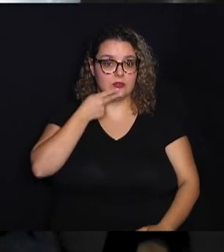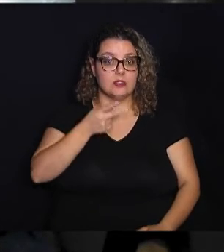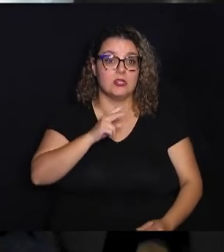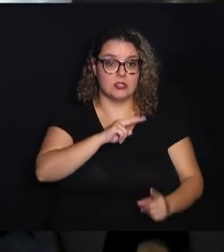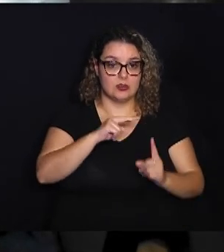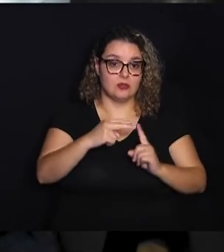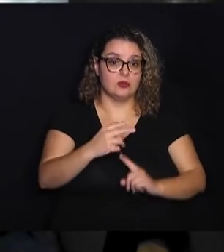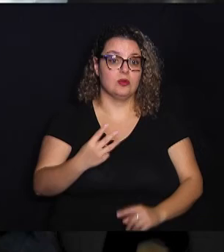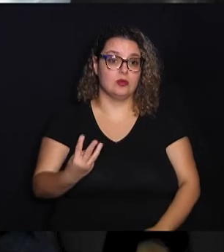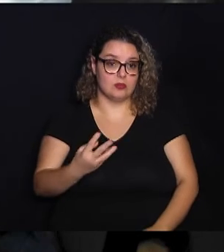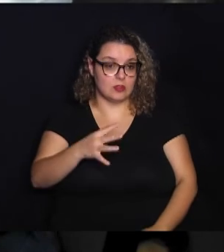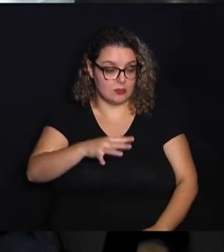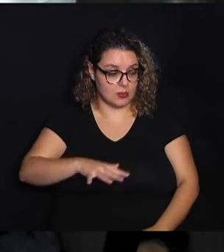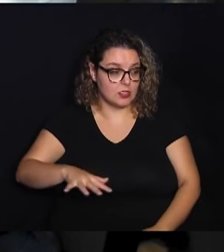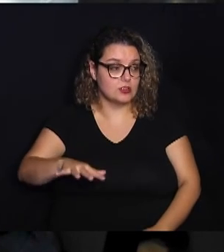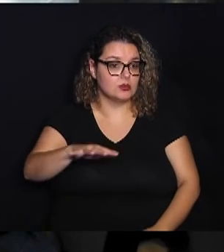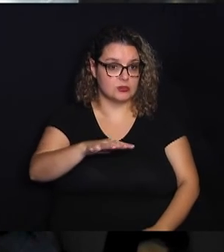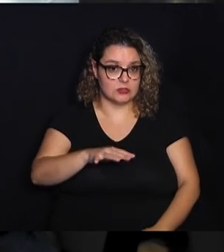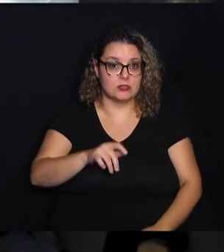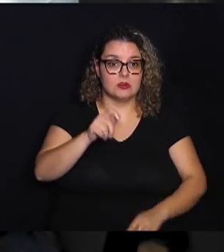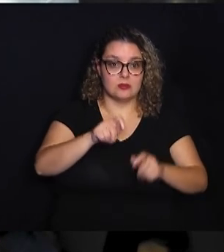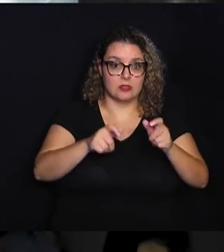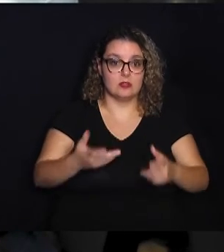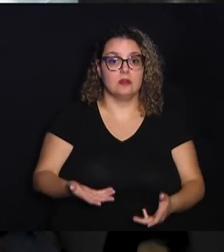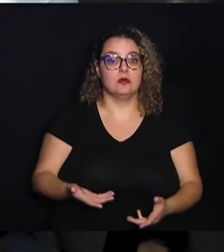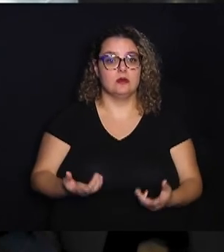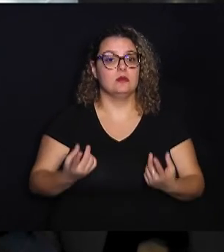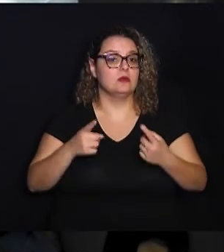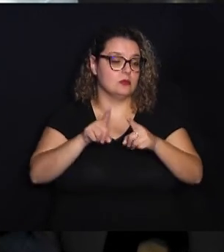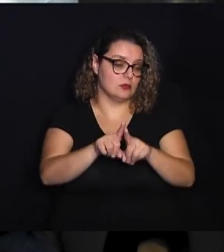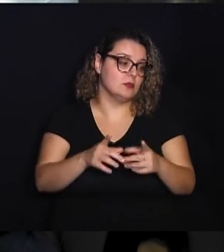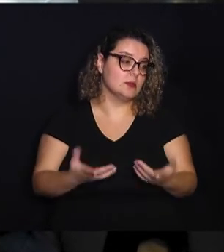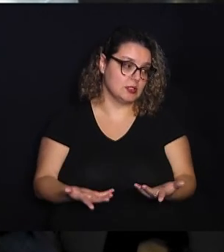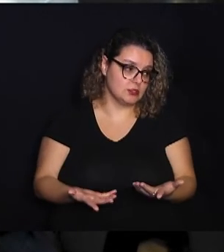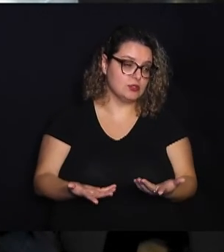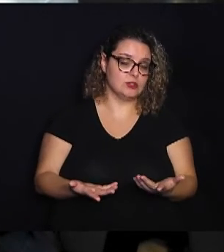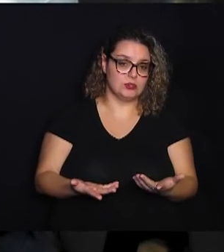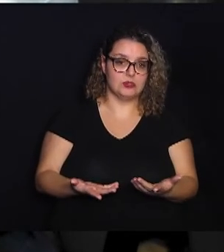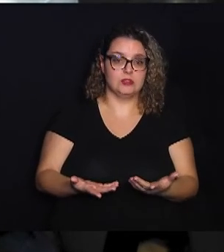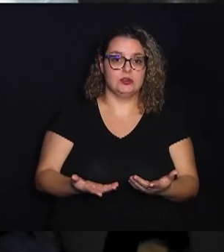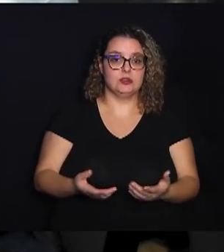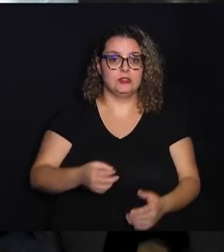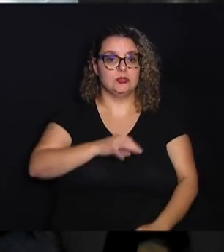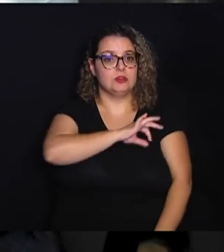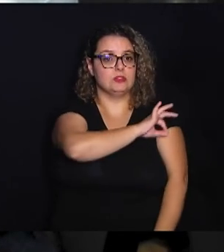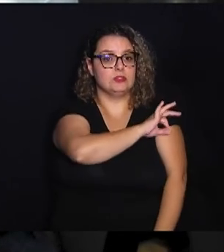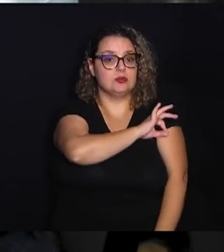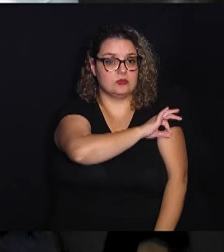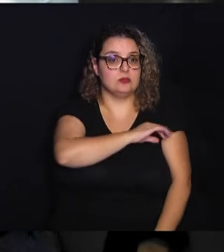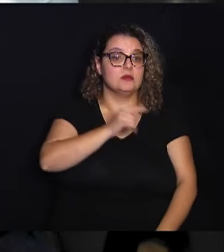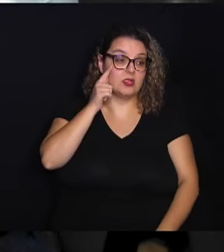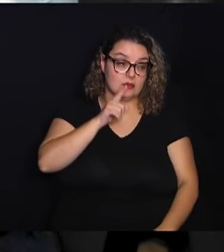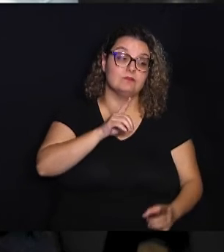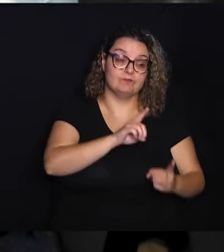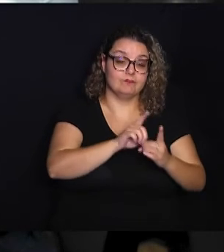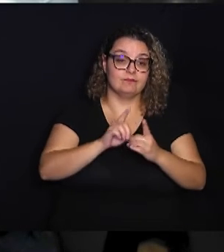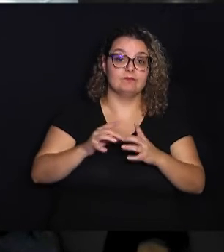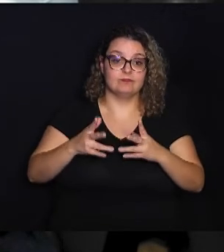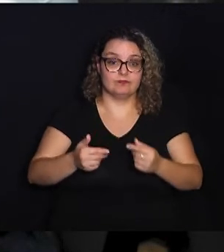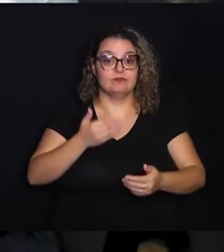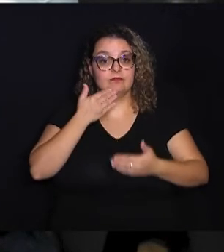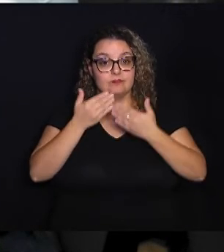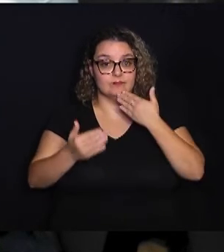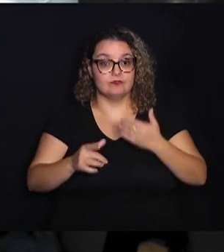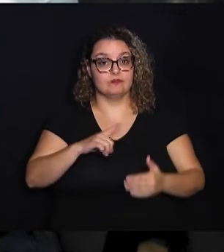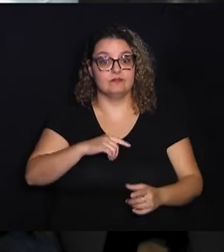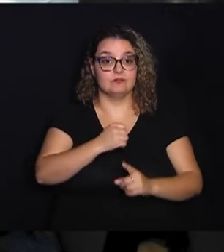para o terceiro setor, Sim. dessas pessoas que são parceiros da prefeitura para dar conta de todas as demandas que a gente tem